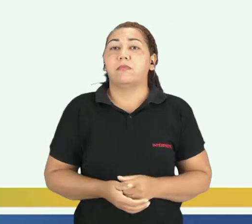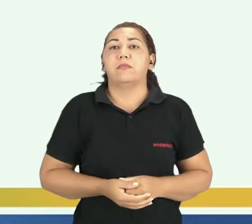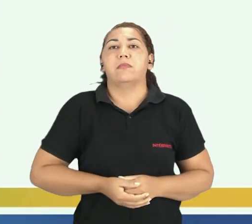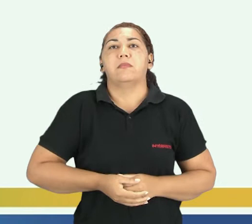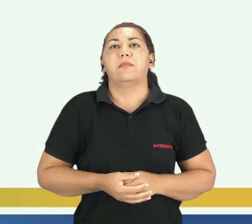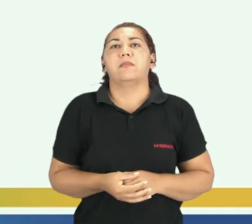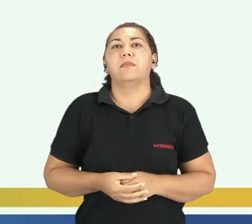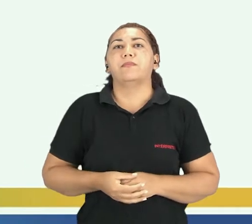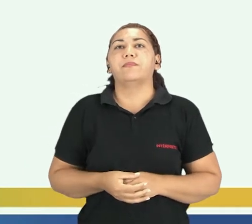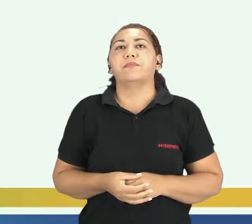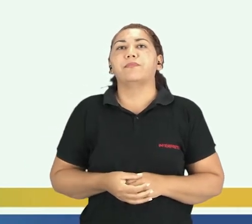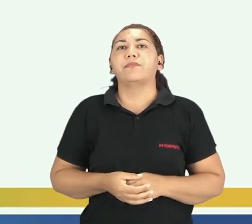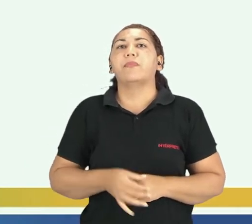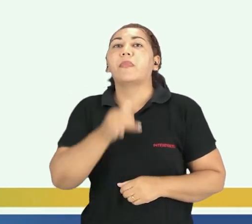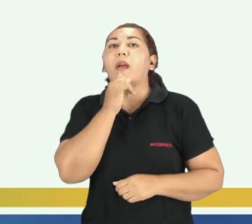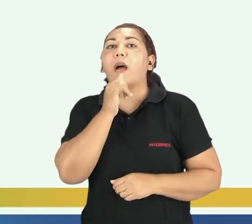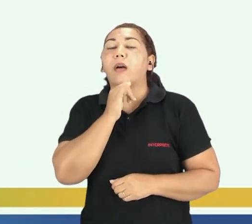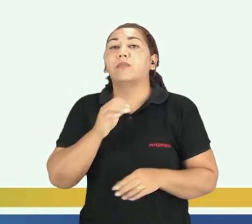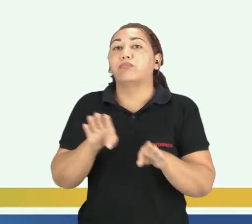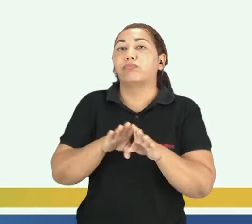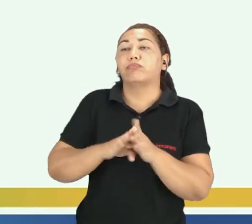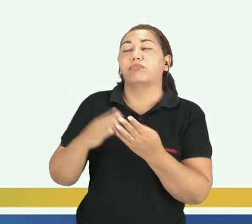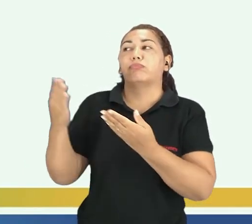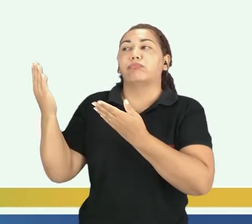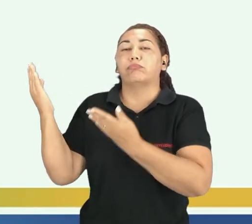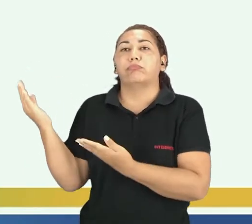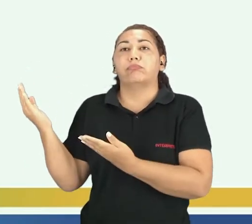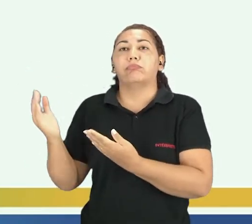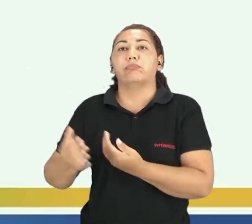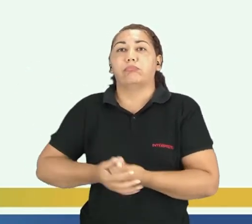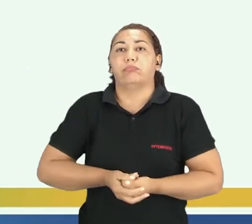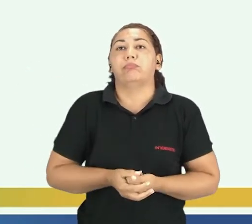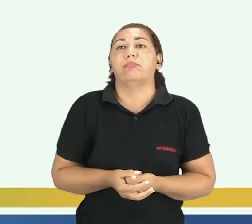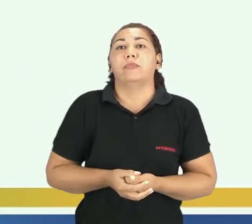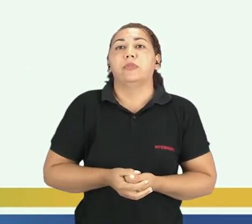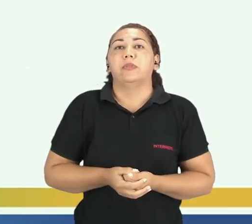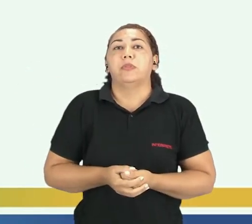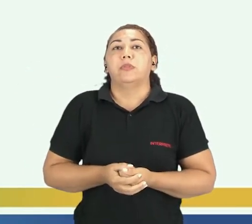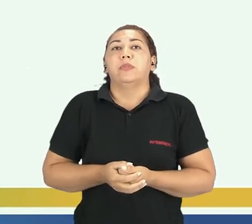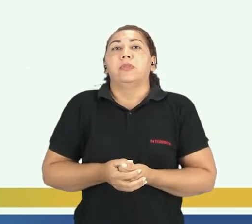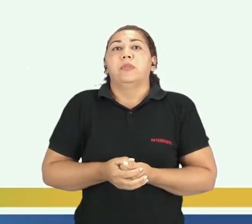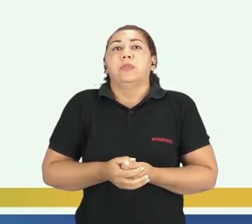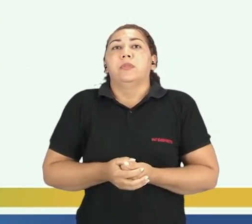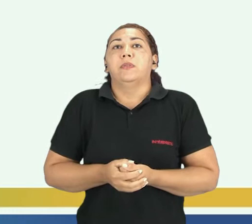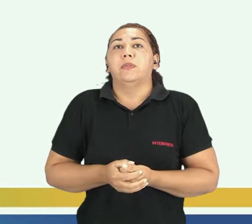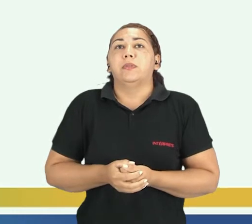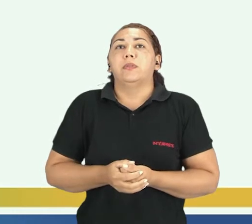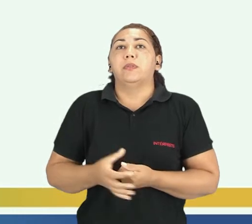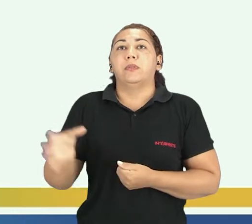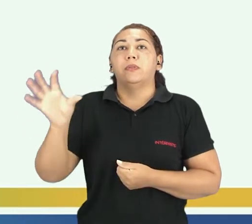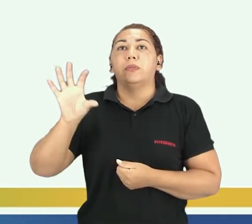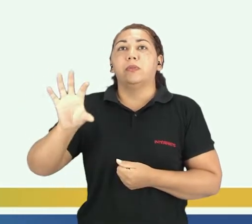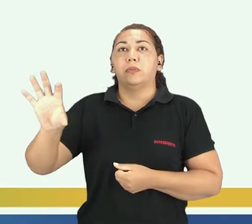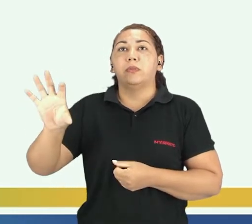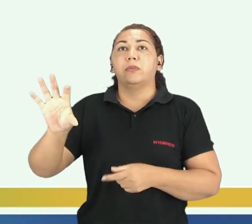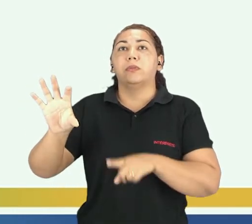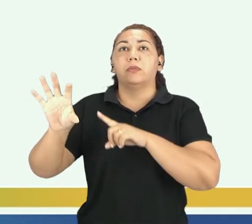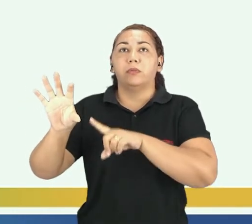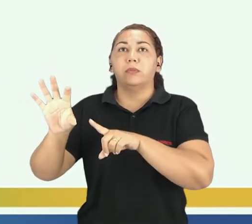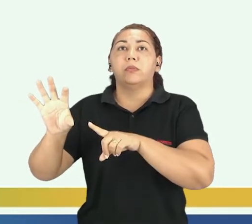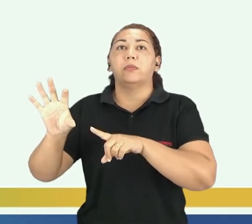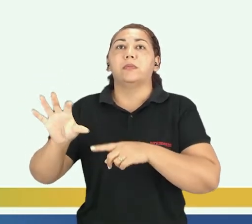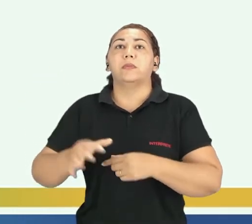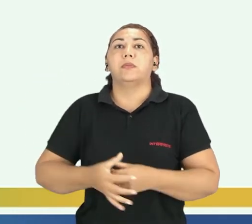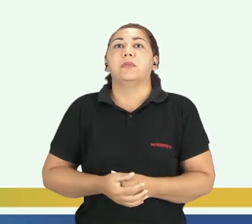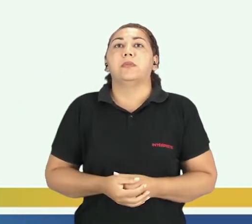Olha só outros exemplos aí. Aqui é pegando um pouco da região Nordeste. Na mesma região, mas termos diferentes aqui do pão.